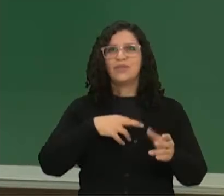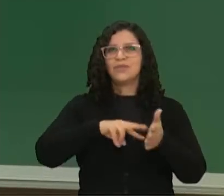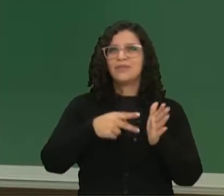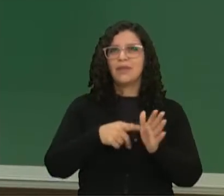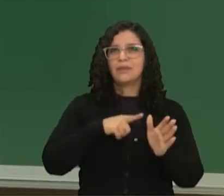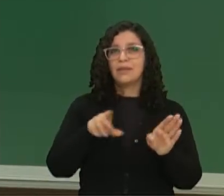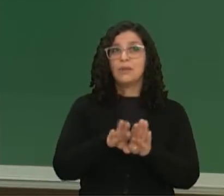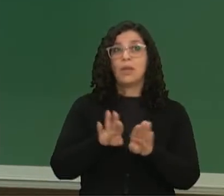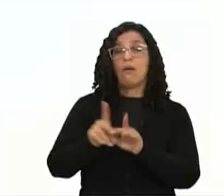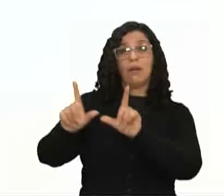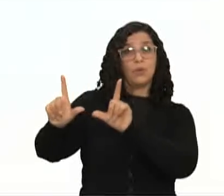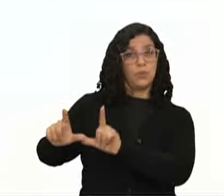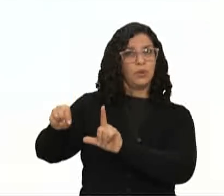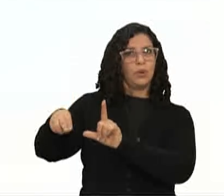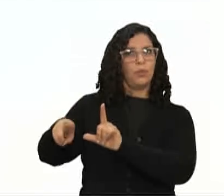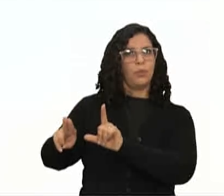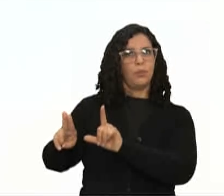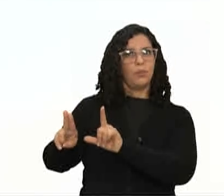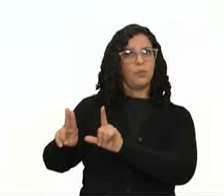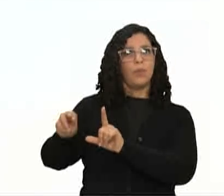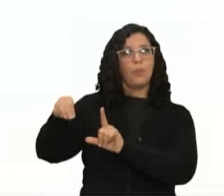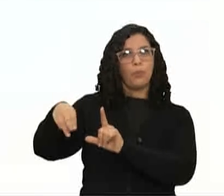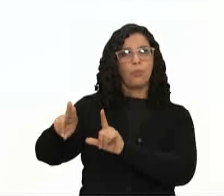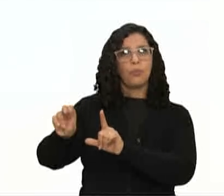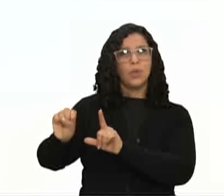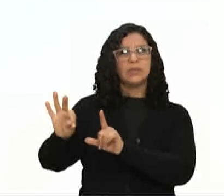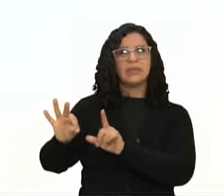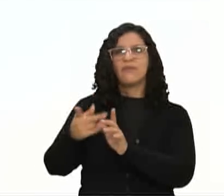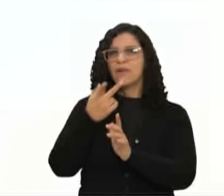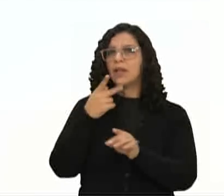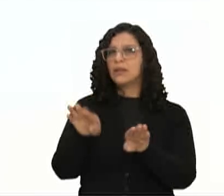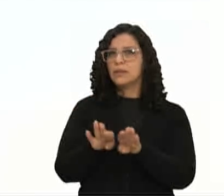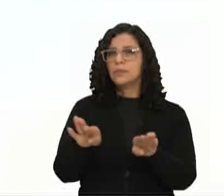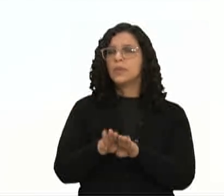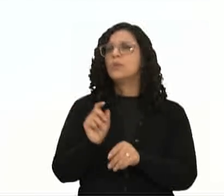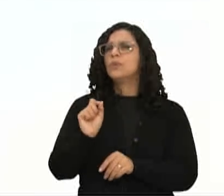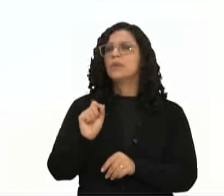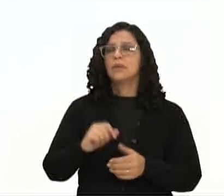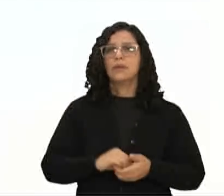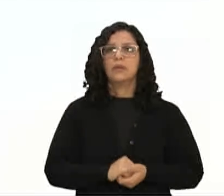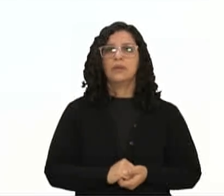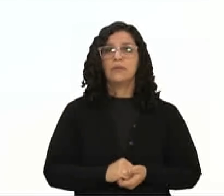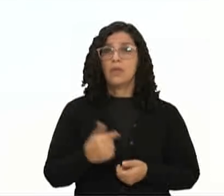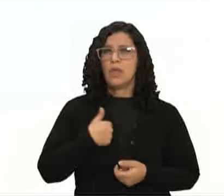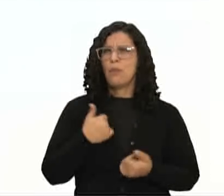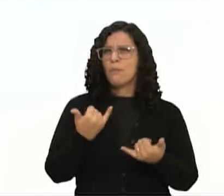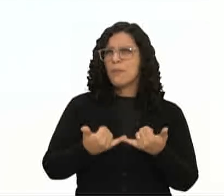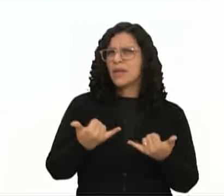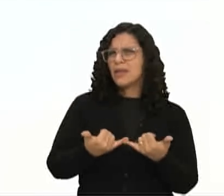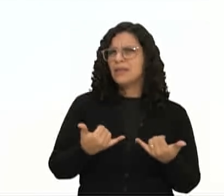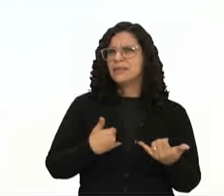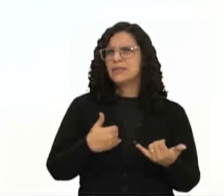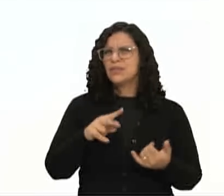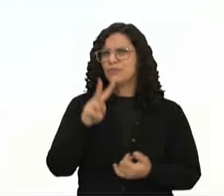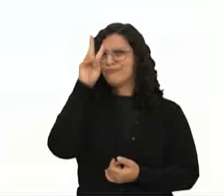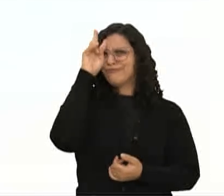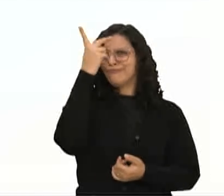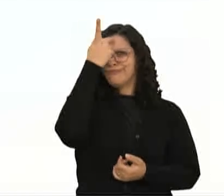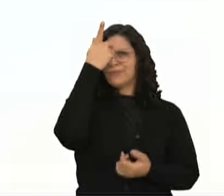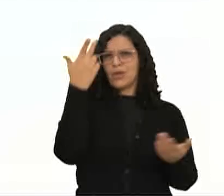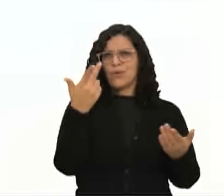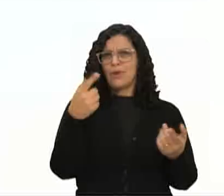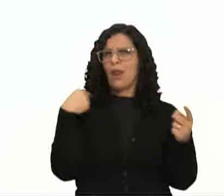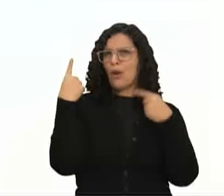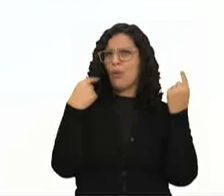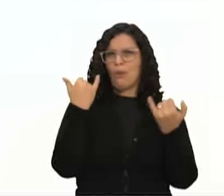tem o must, ó. I must have been out of my mind inviting him. Eu devo estar fora do meu juízo, eu